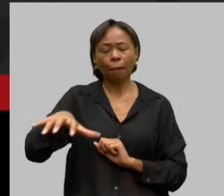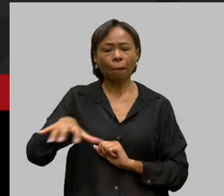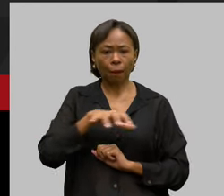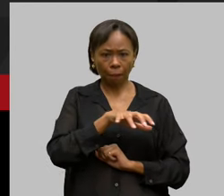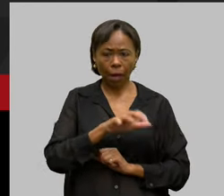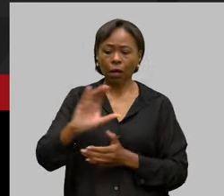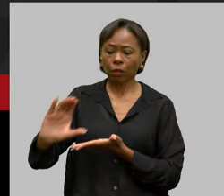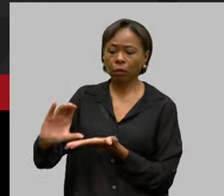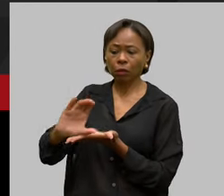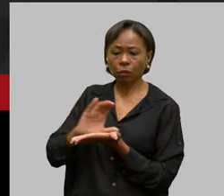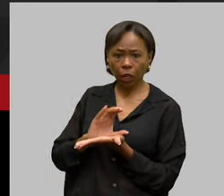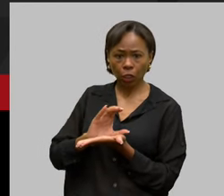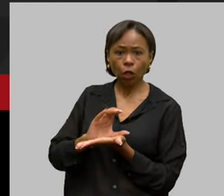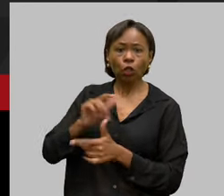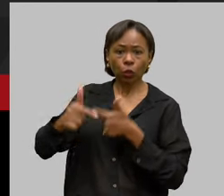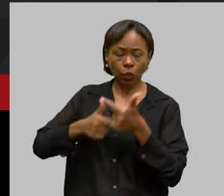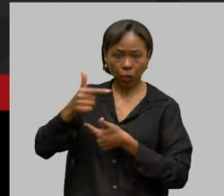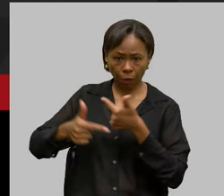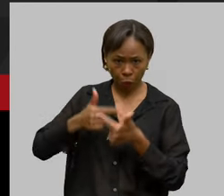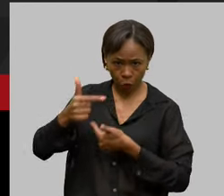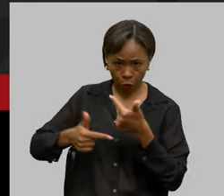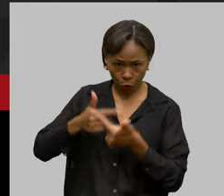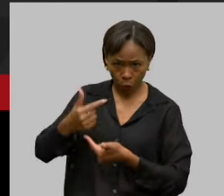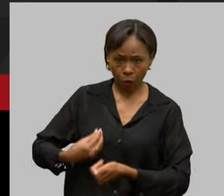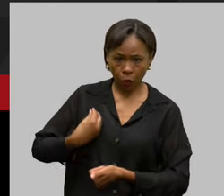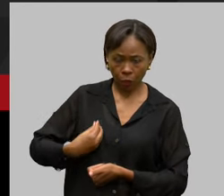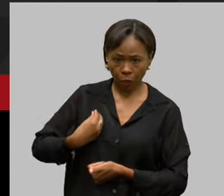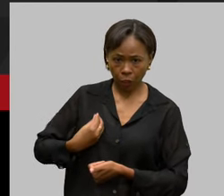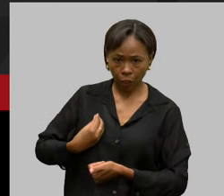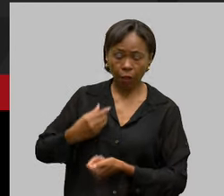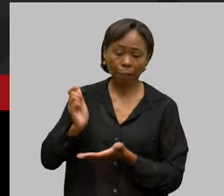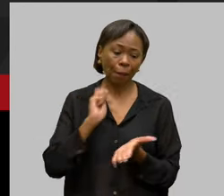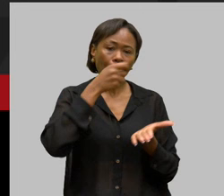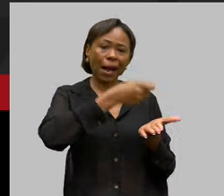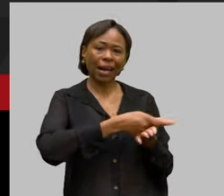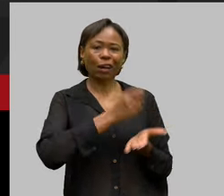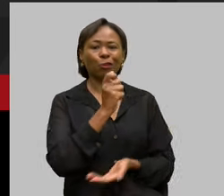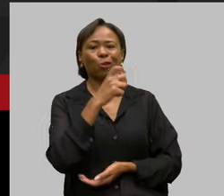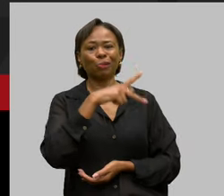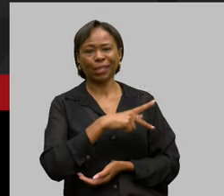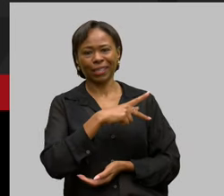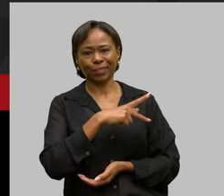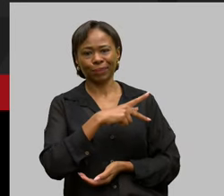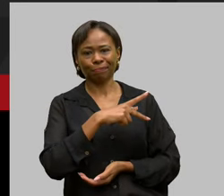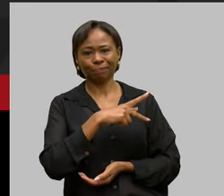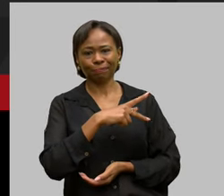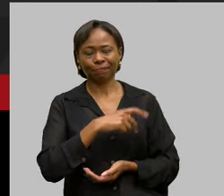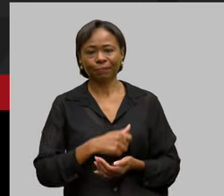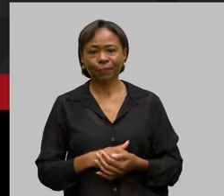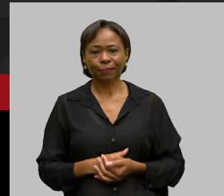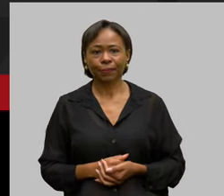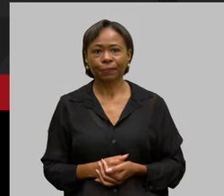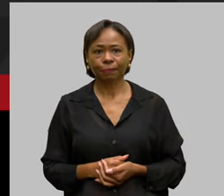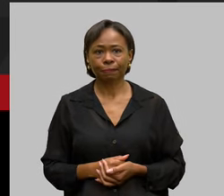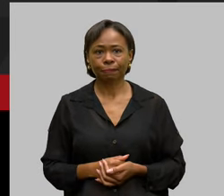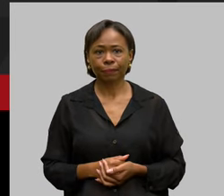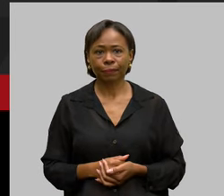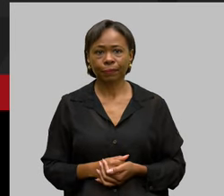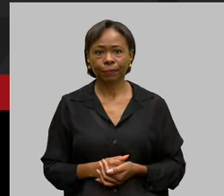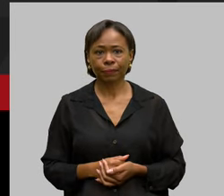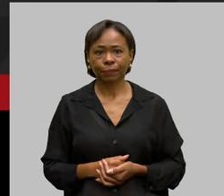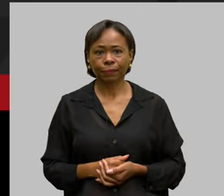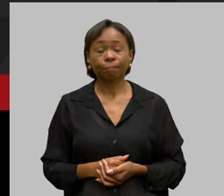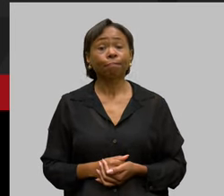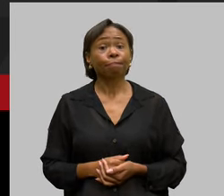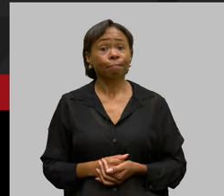aposentada IMP pensionista sem gerar essa carência que seria no mundo teórico o melhor a se fazer eh E com isso aquele aquele